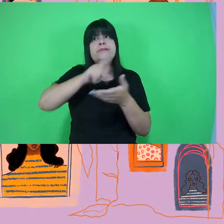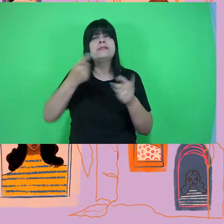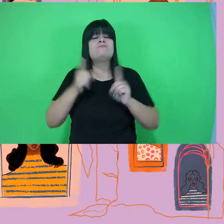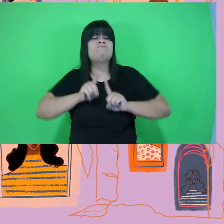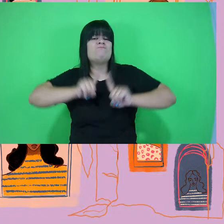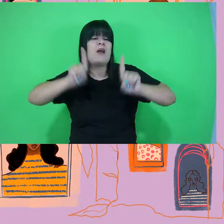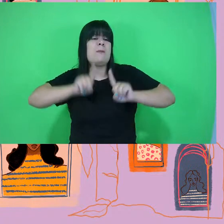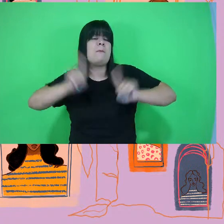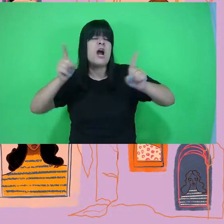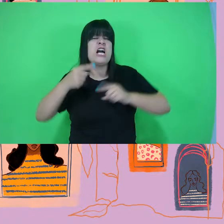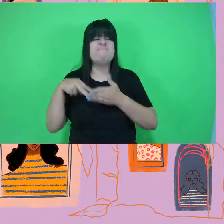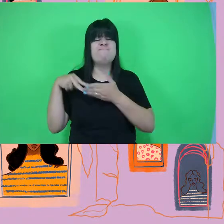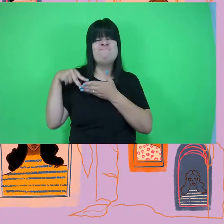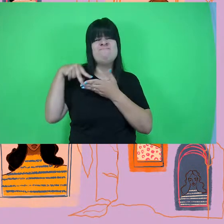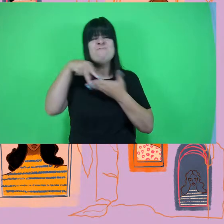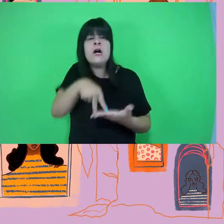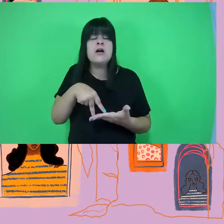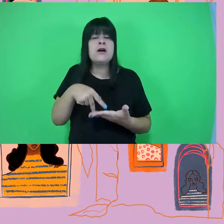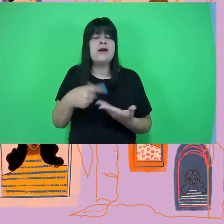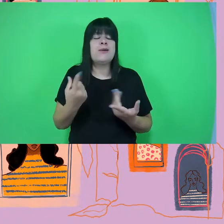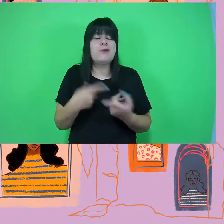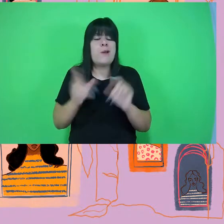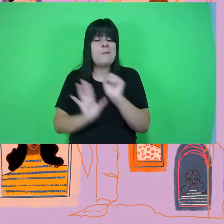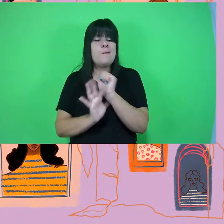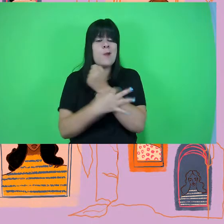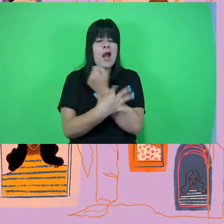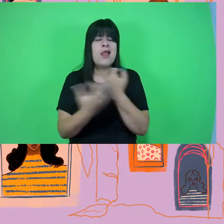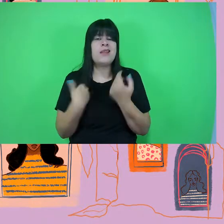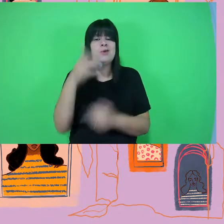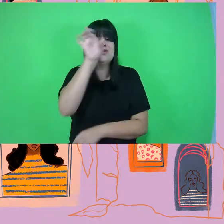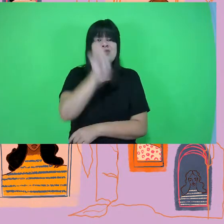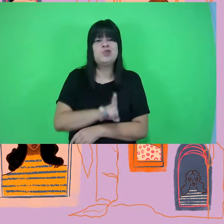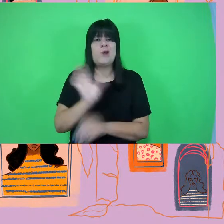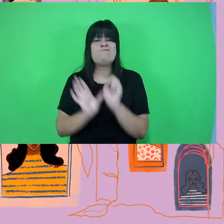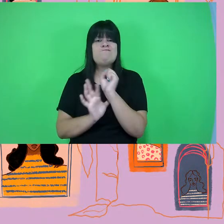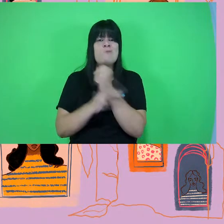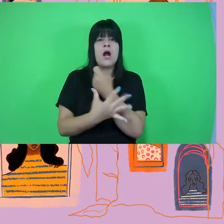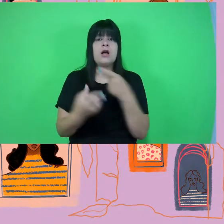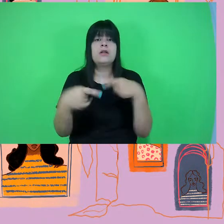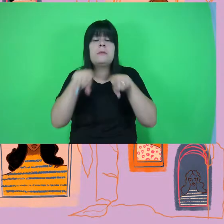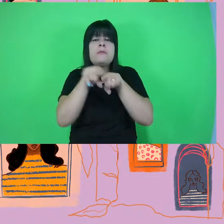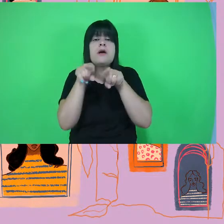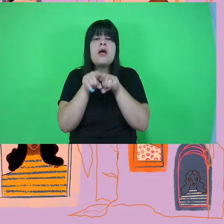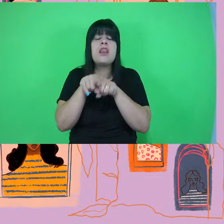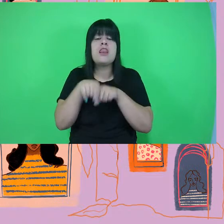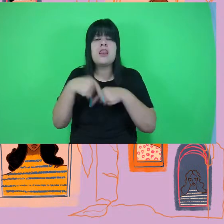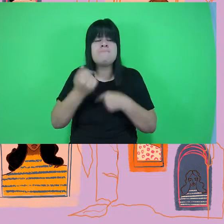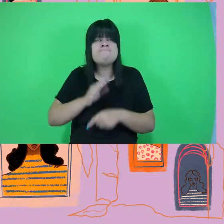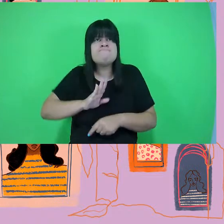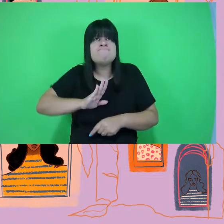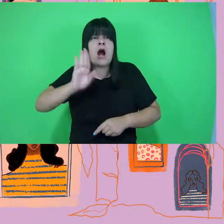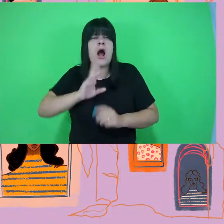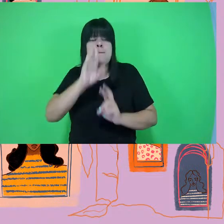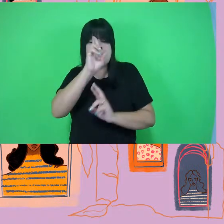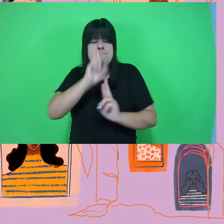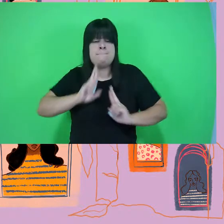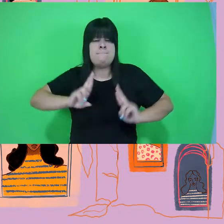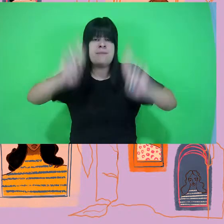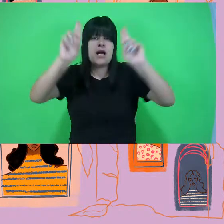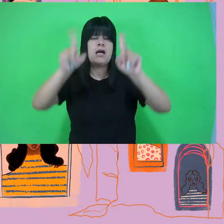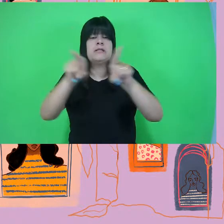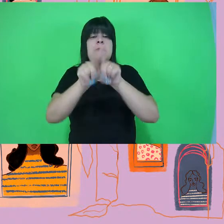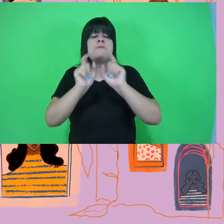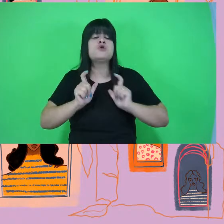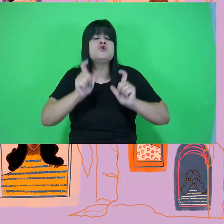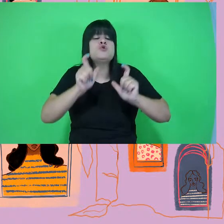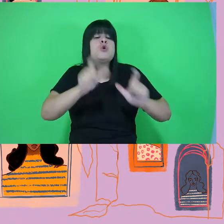de resistência no sentido de garantirmos nossos direitos, termos nossas falas e decisões respeitadas e de ocuparmos os lugares